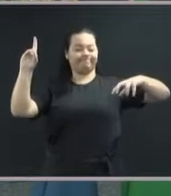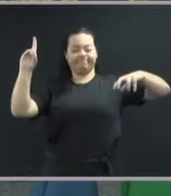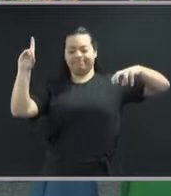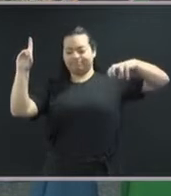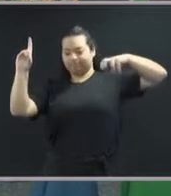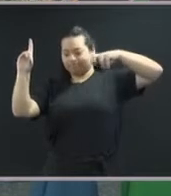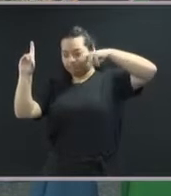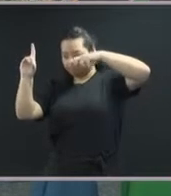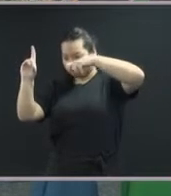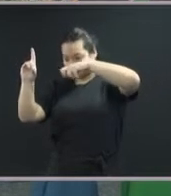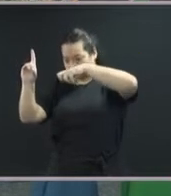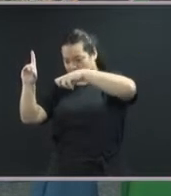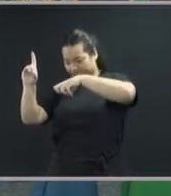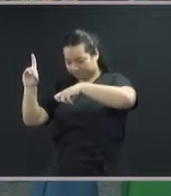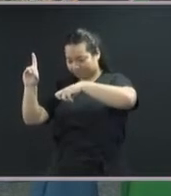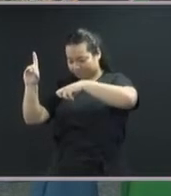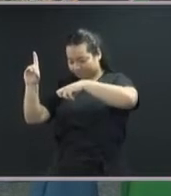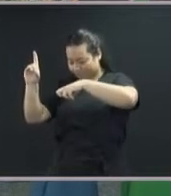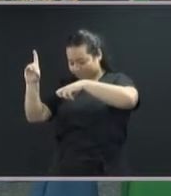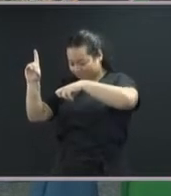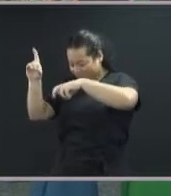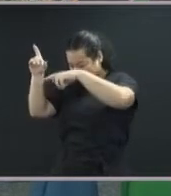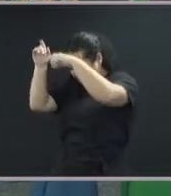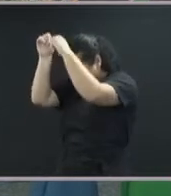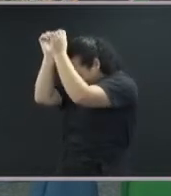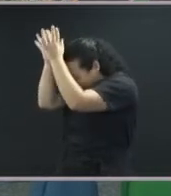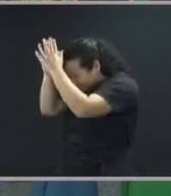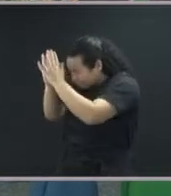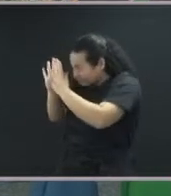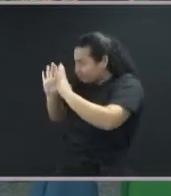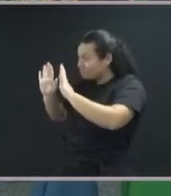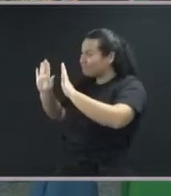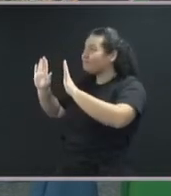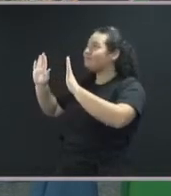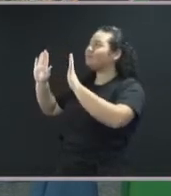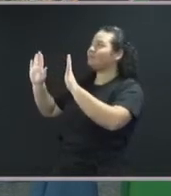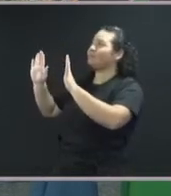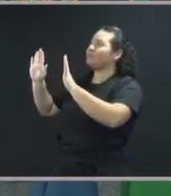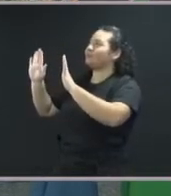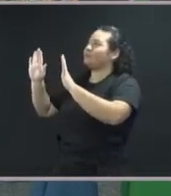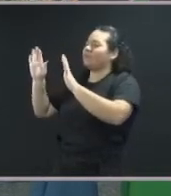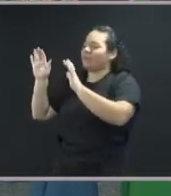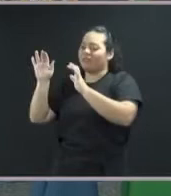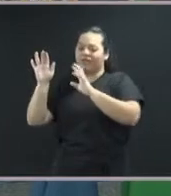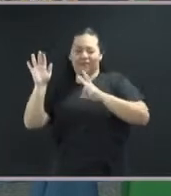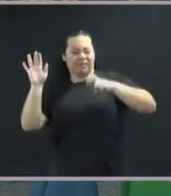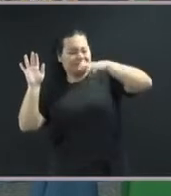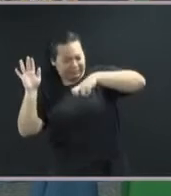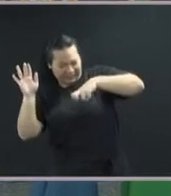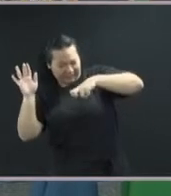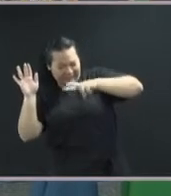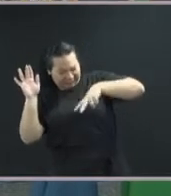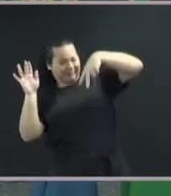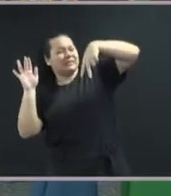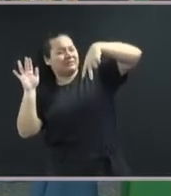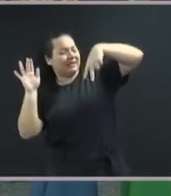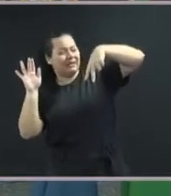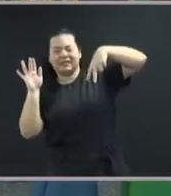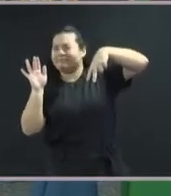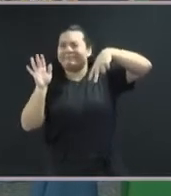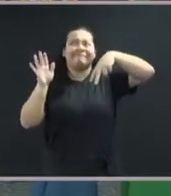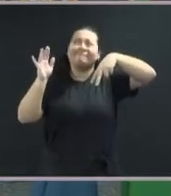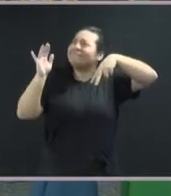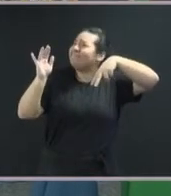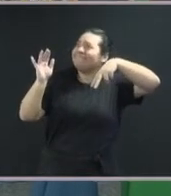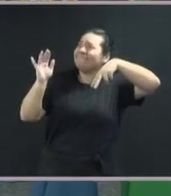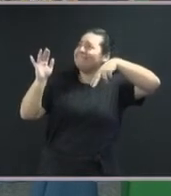Na hora que eu e você, seja com os olhos abertos, os olhos fechados, de joelho ou em pé, e dizemos: